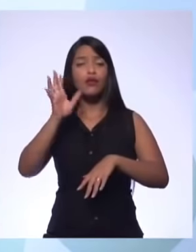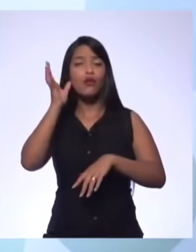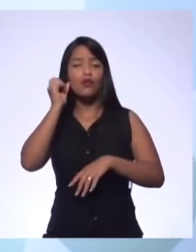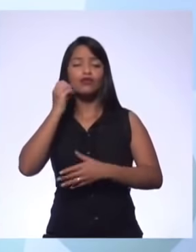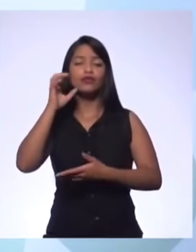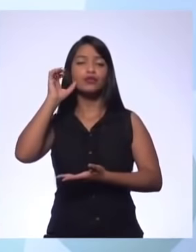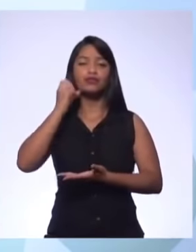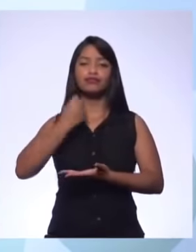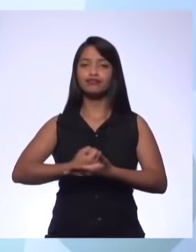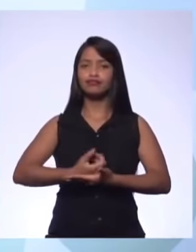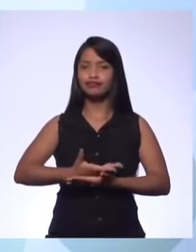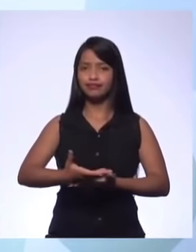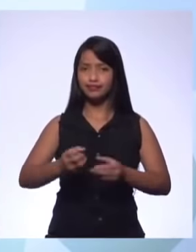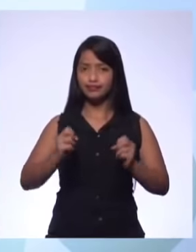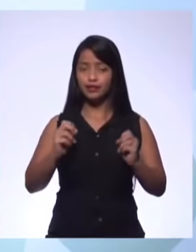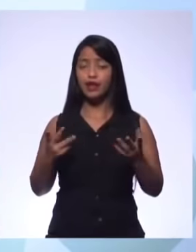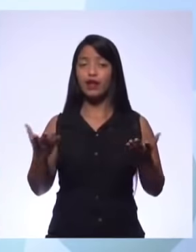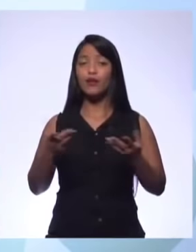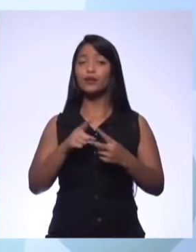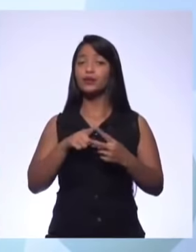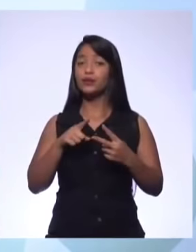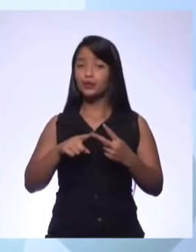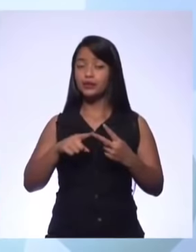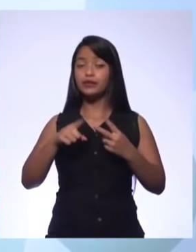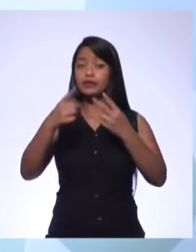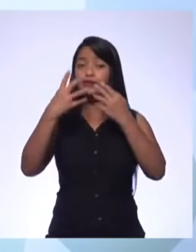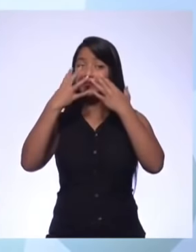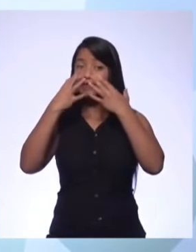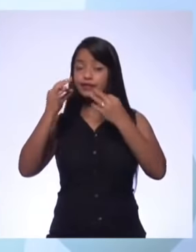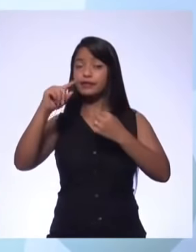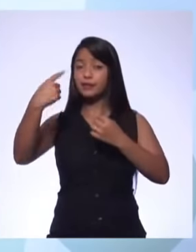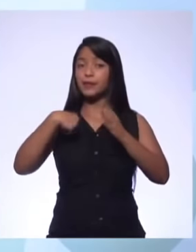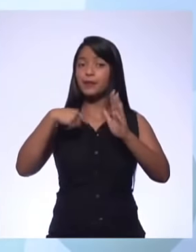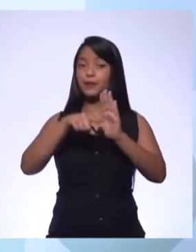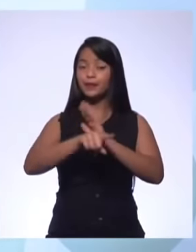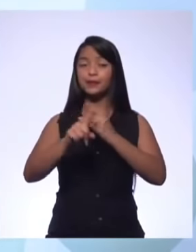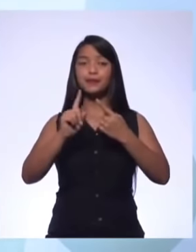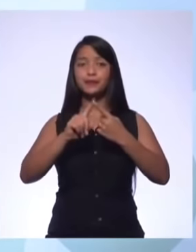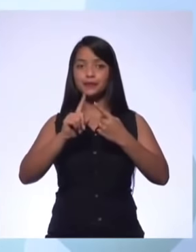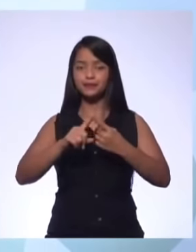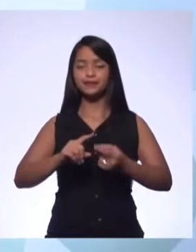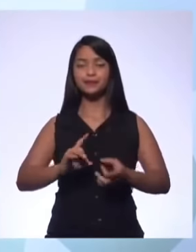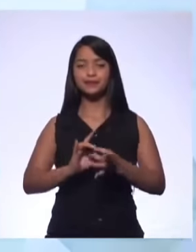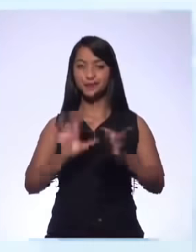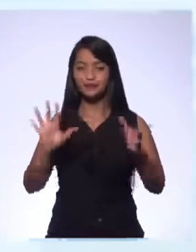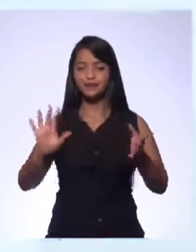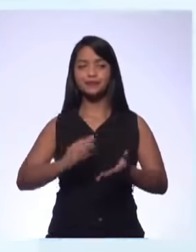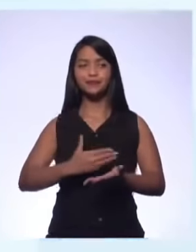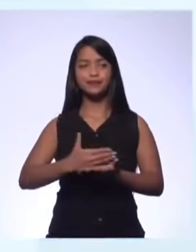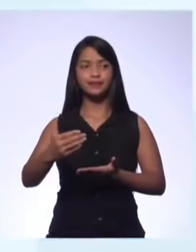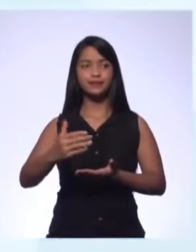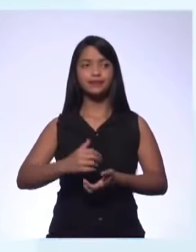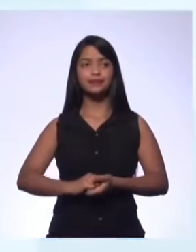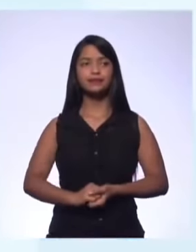bastante atenção para as perguntinhas que eu vou fazer depois, certo? Então, pode soltar o primeiro aí.